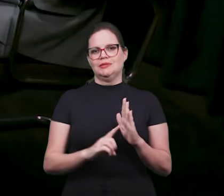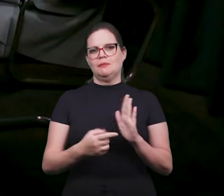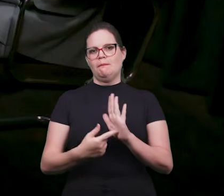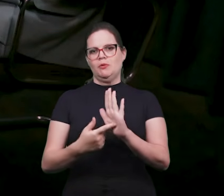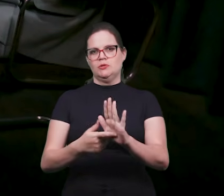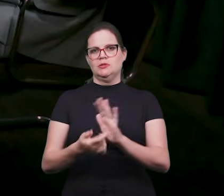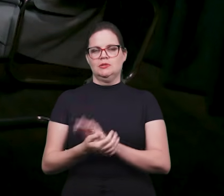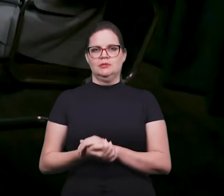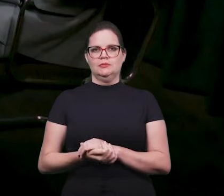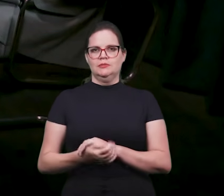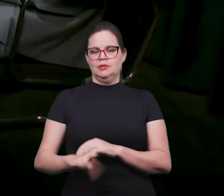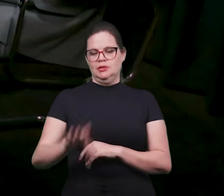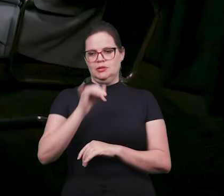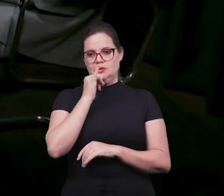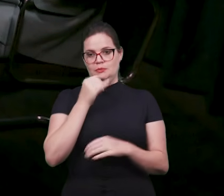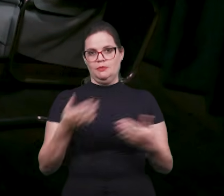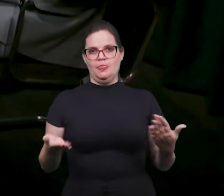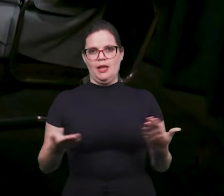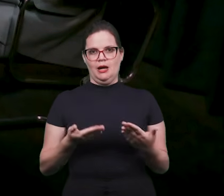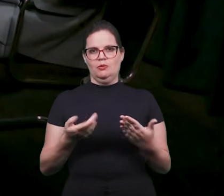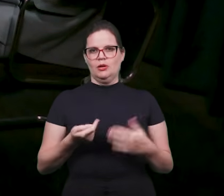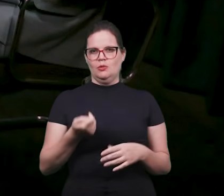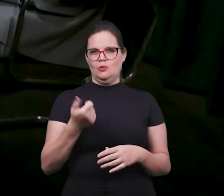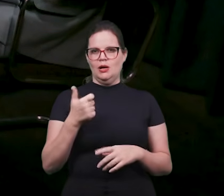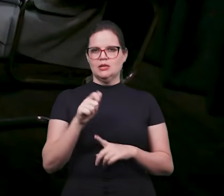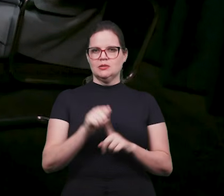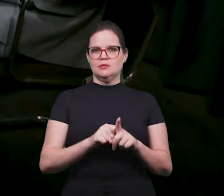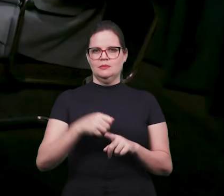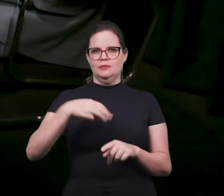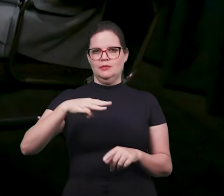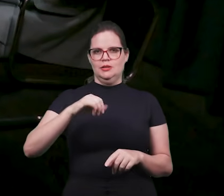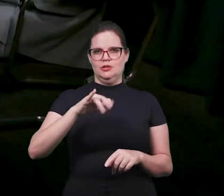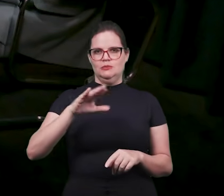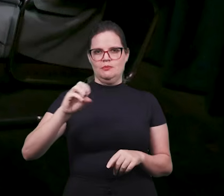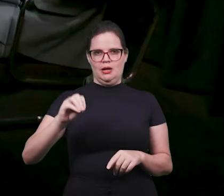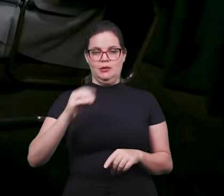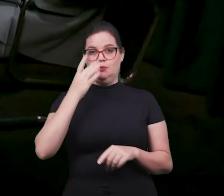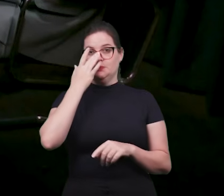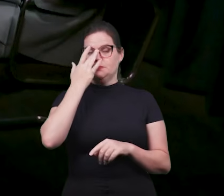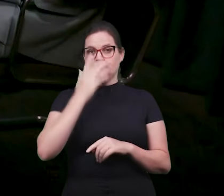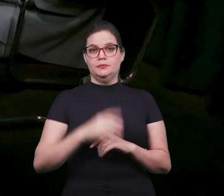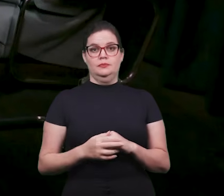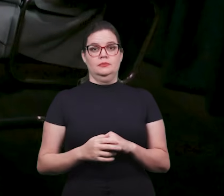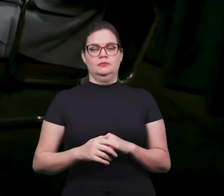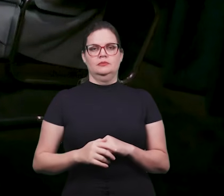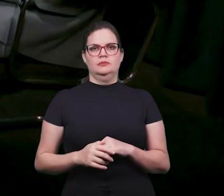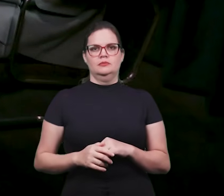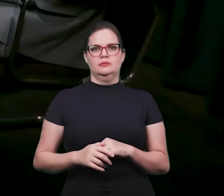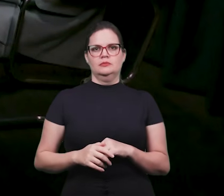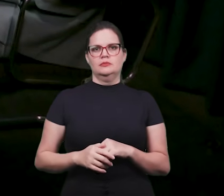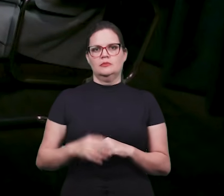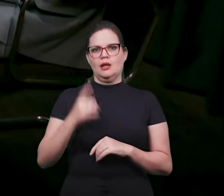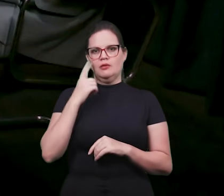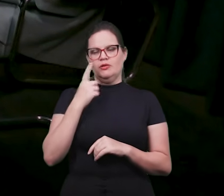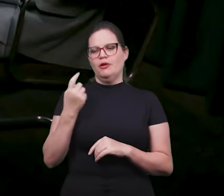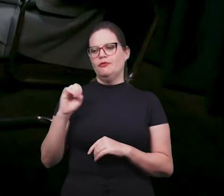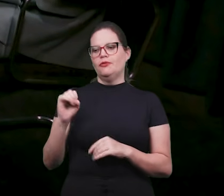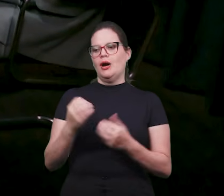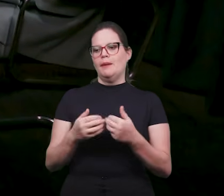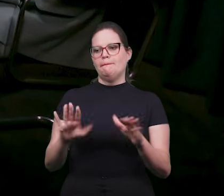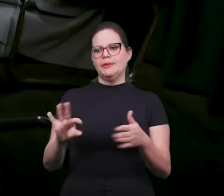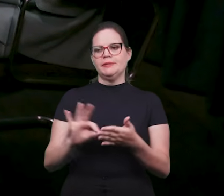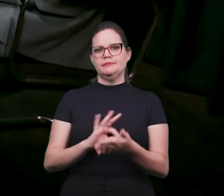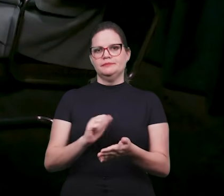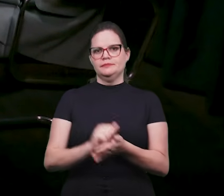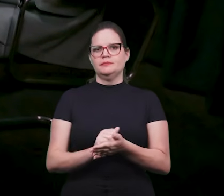aqui agora iniciando quase o mês de maio, o programa sendo gravado agora. Então, se for que eu vou abrir meu MEI em junho ou Sim.